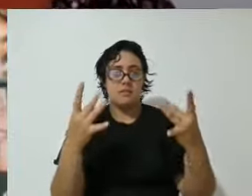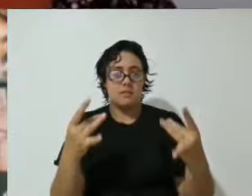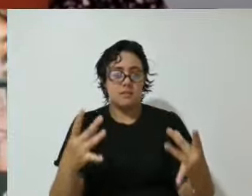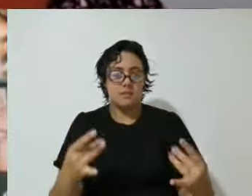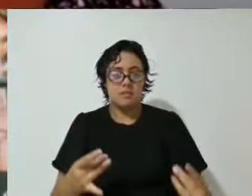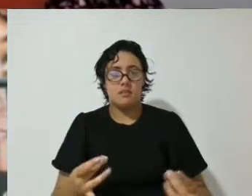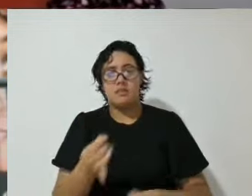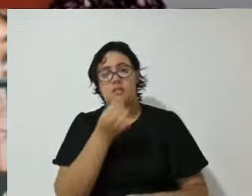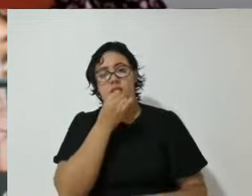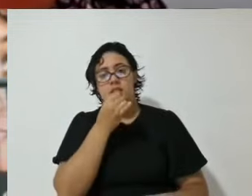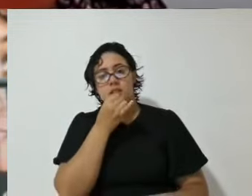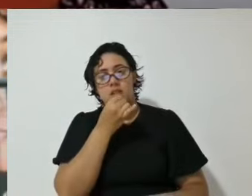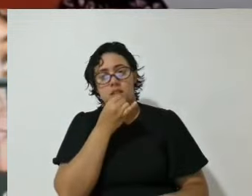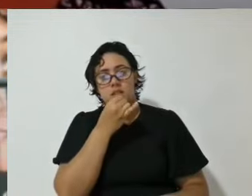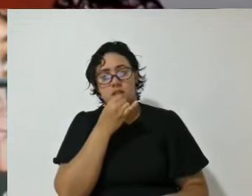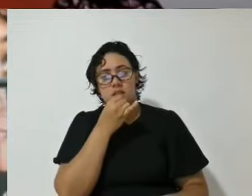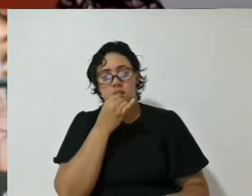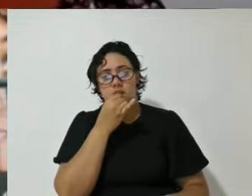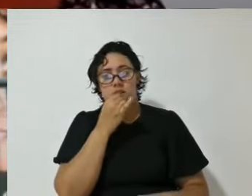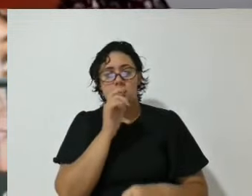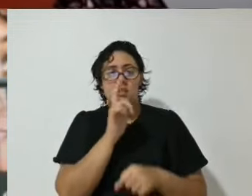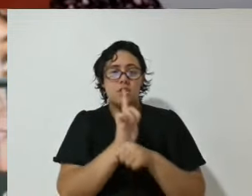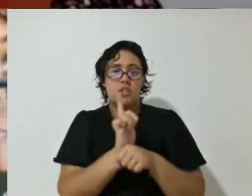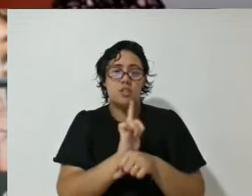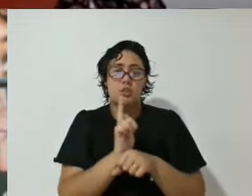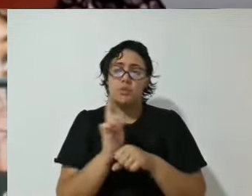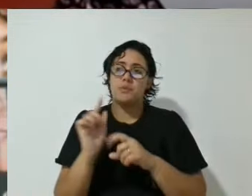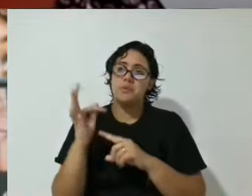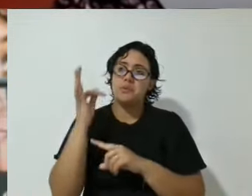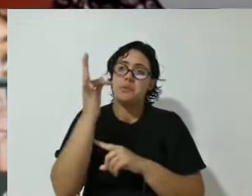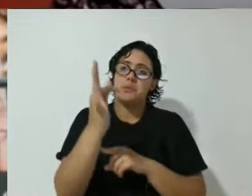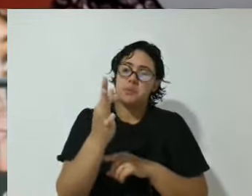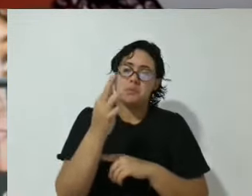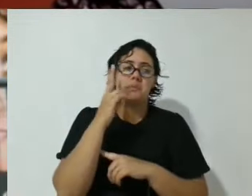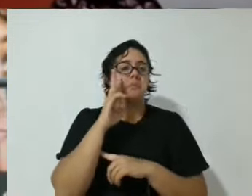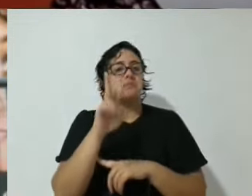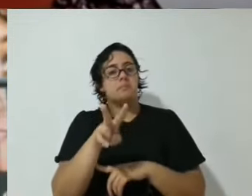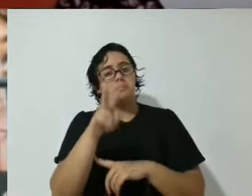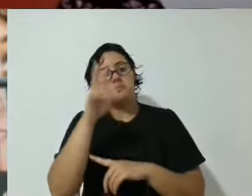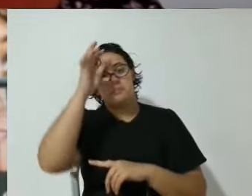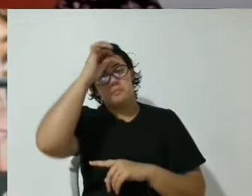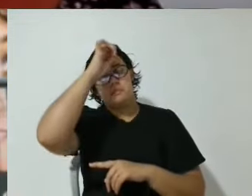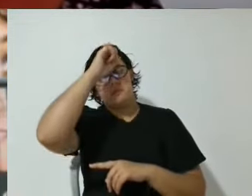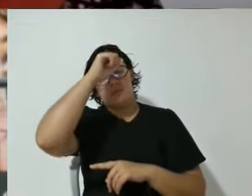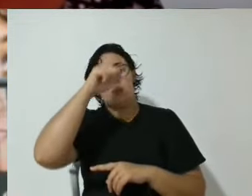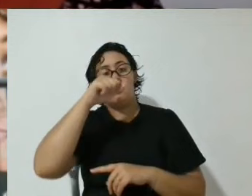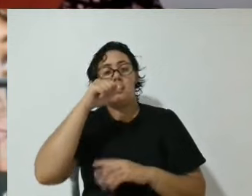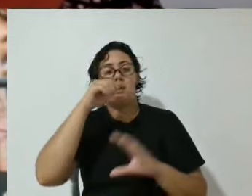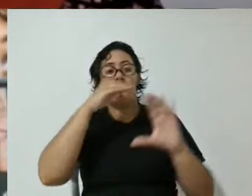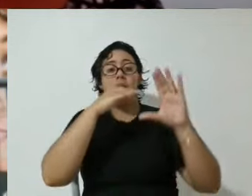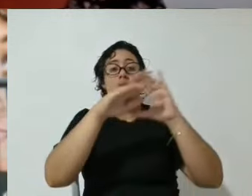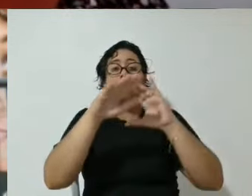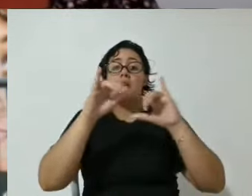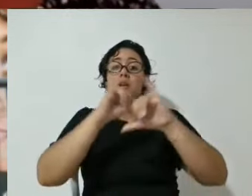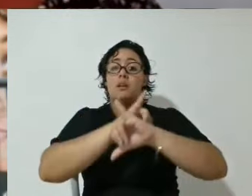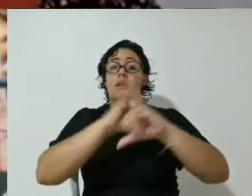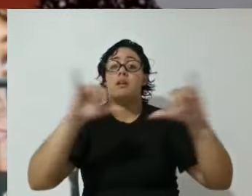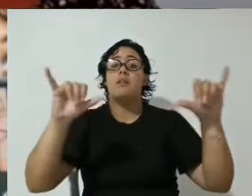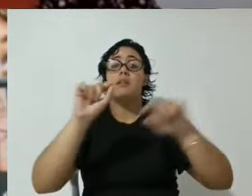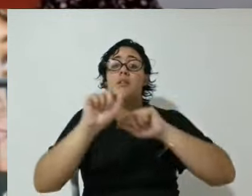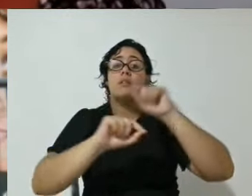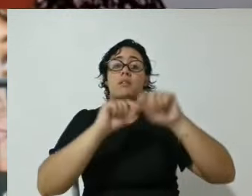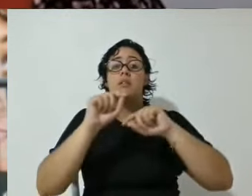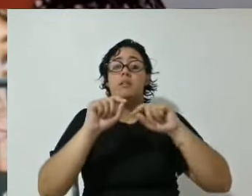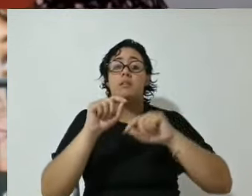fica aí, né, para os gestores que virão. E aí a mensagem que você deixaria para esses futuros servidores e colaboradores, você já